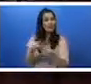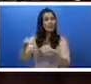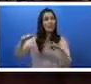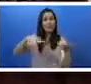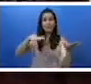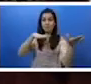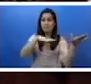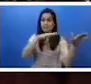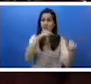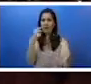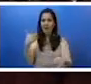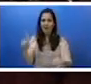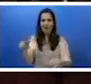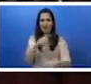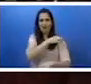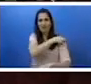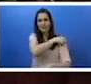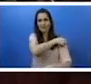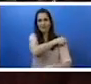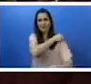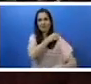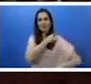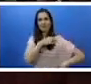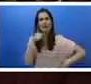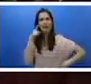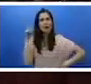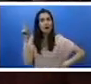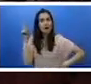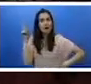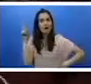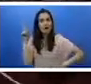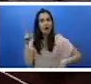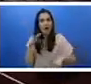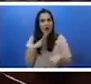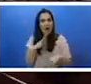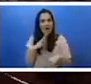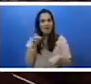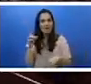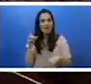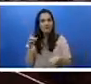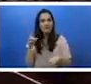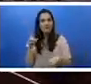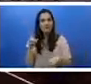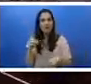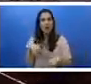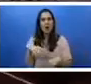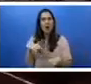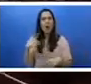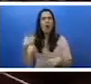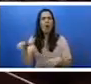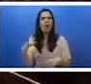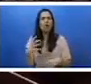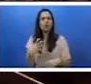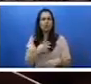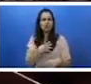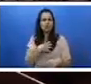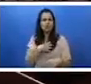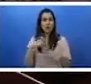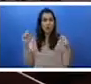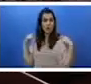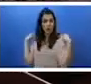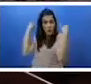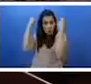voador. Próximo. E aqui? Outro meio de transporte, uma capa